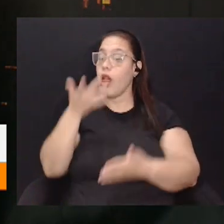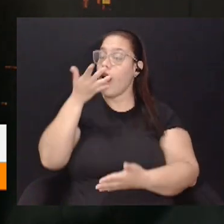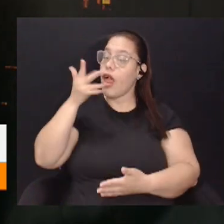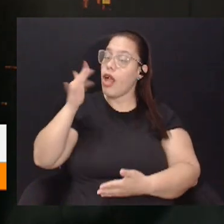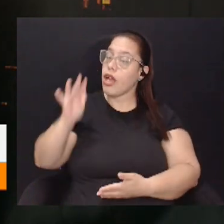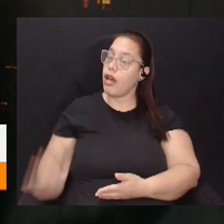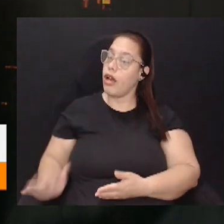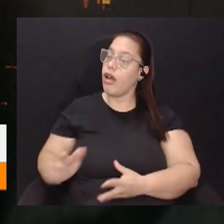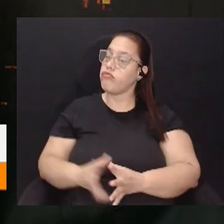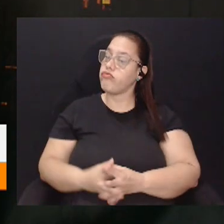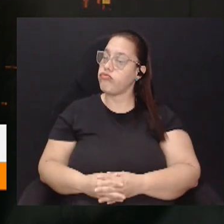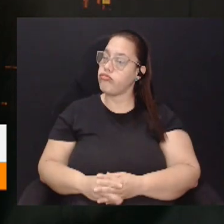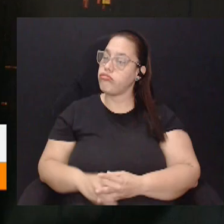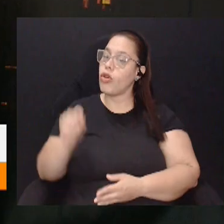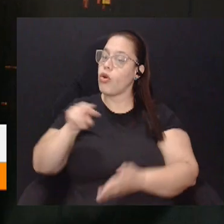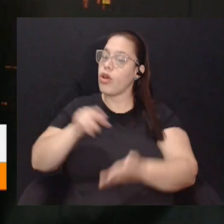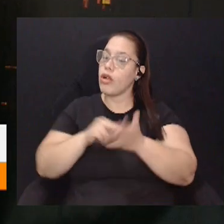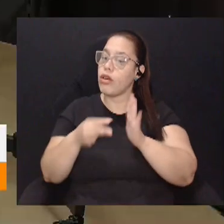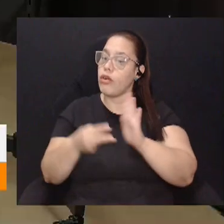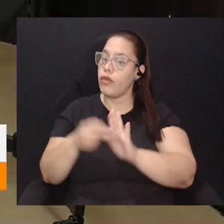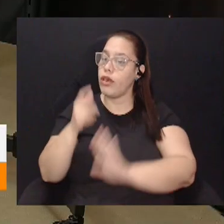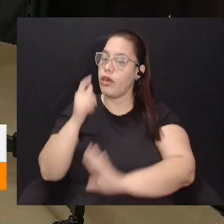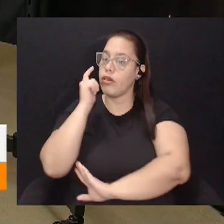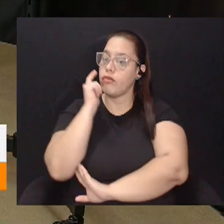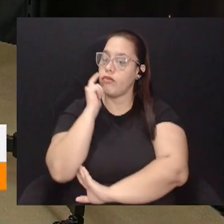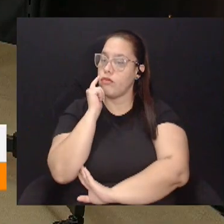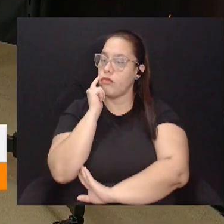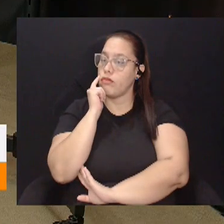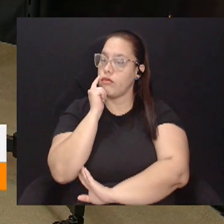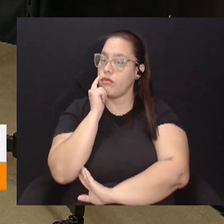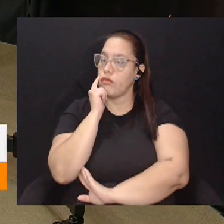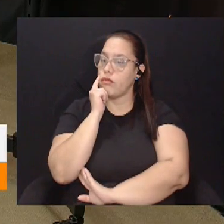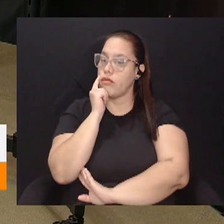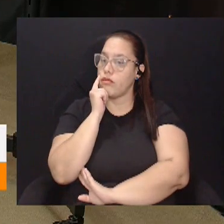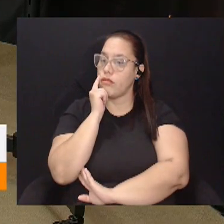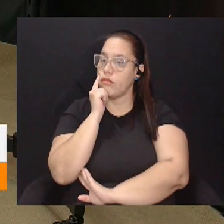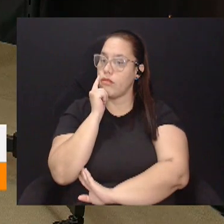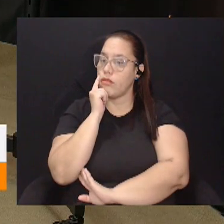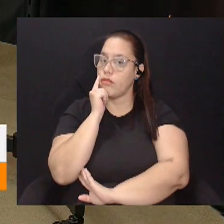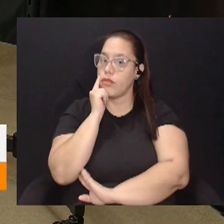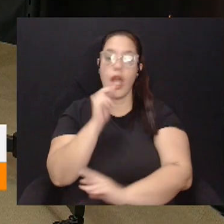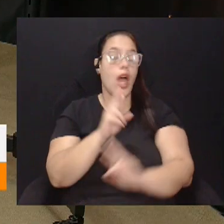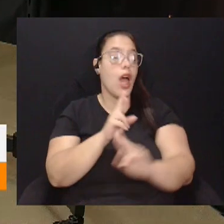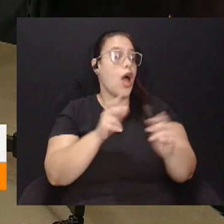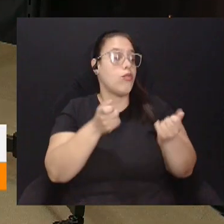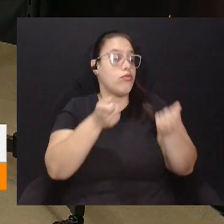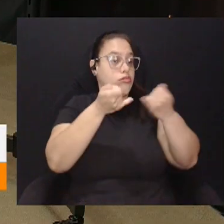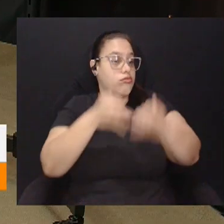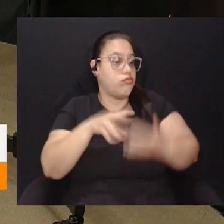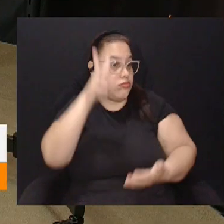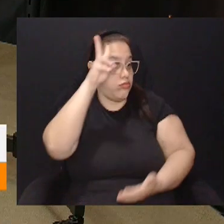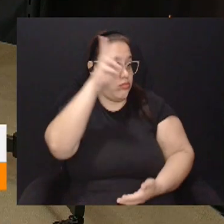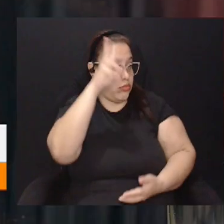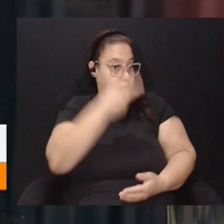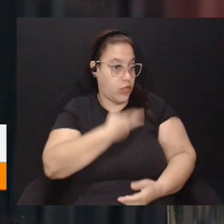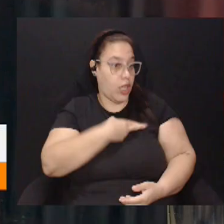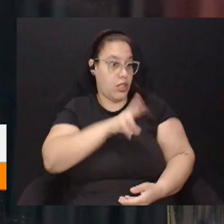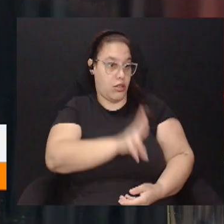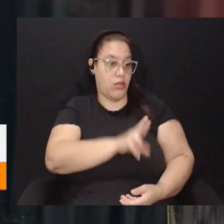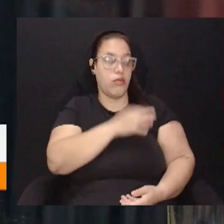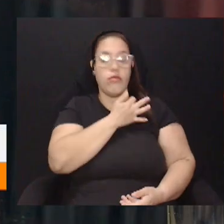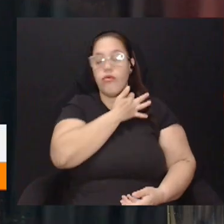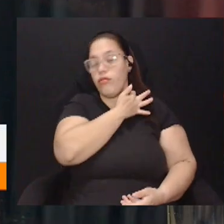isso significa? Há muitas formas de você contar as histórias religiosas, né, Uhum,